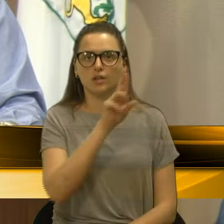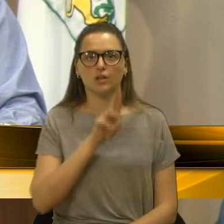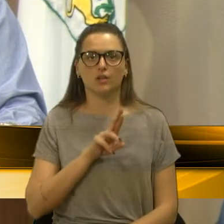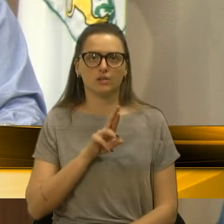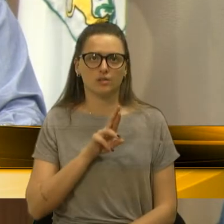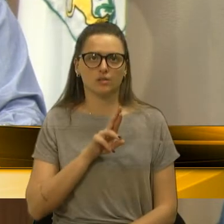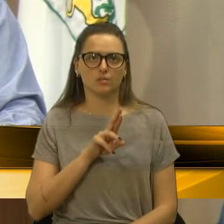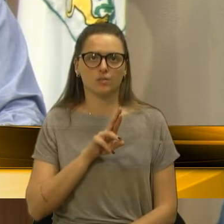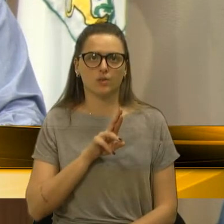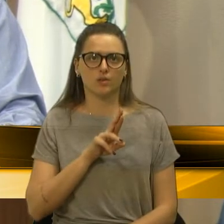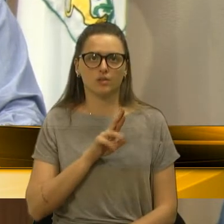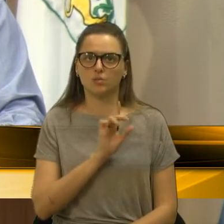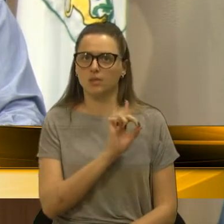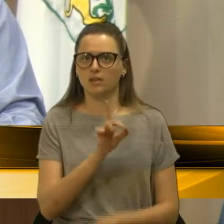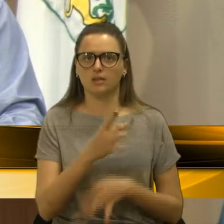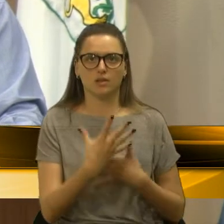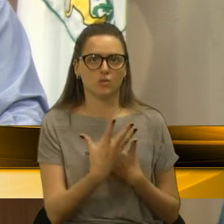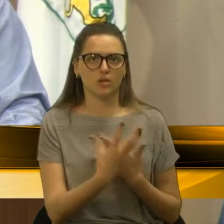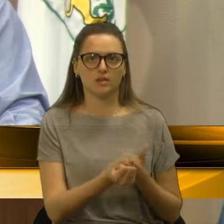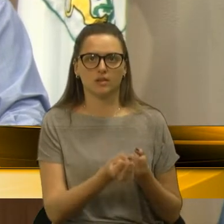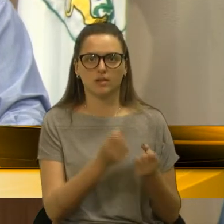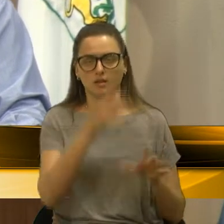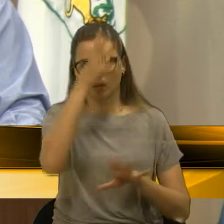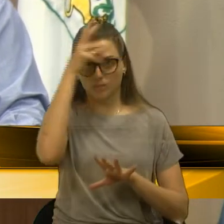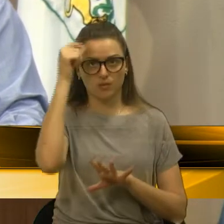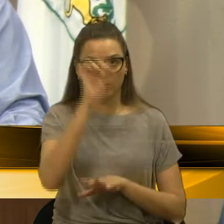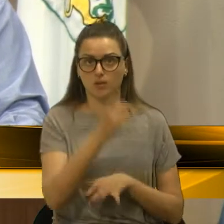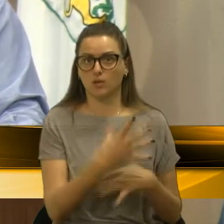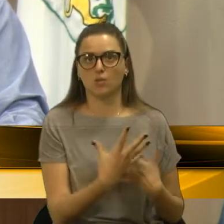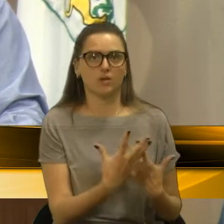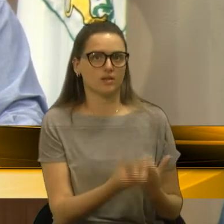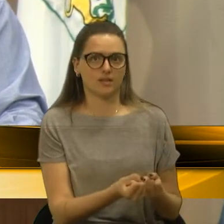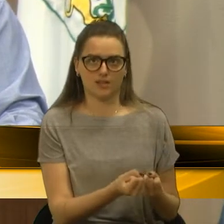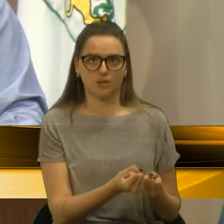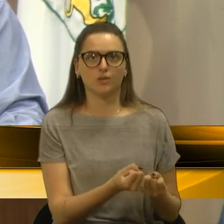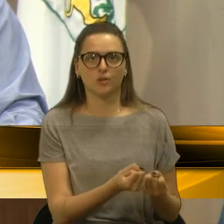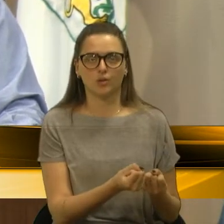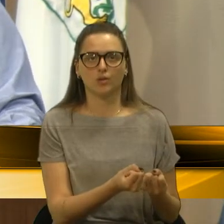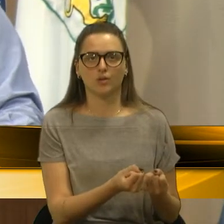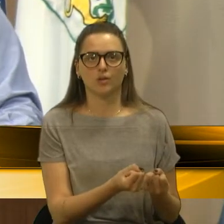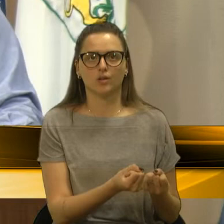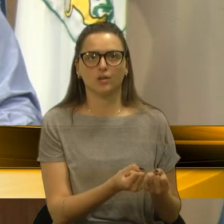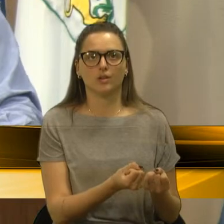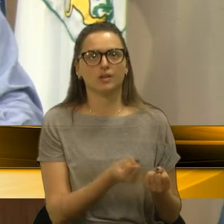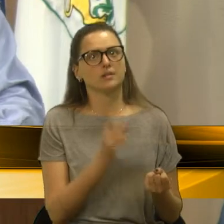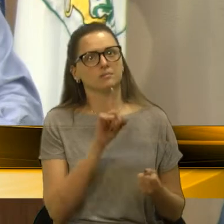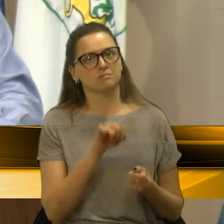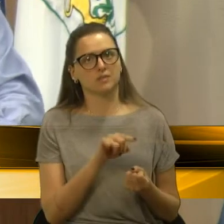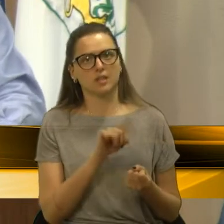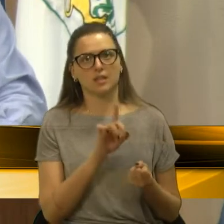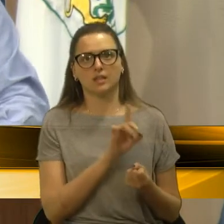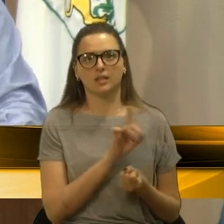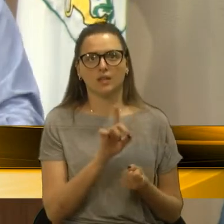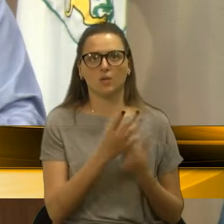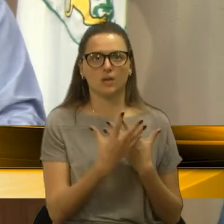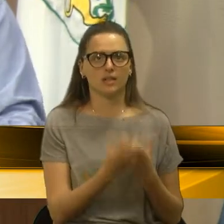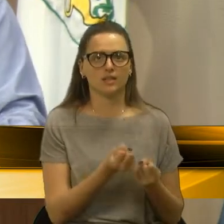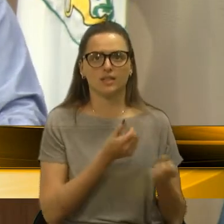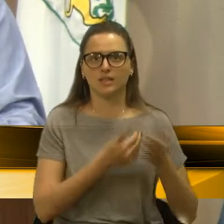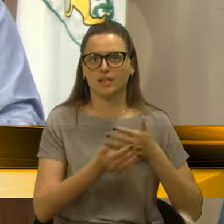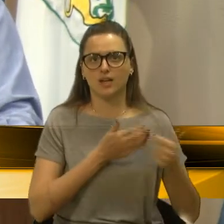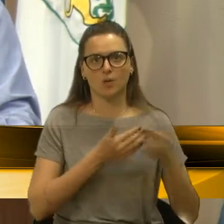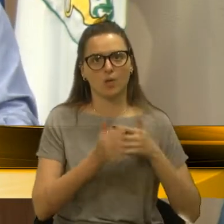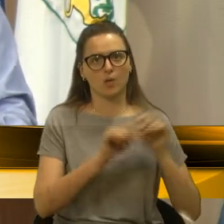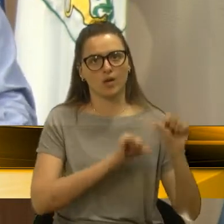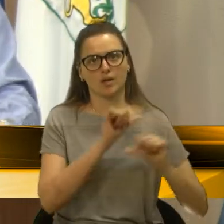oportunidade, uma negativa de parte da Prefeitura, do ponto de vista de que procederia a qualquer alteração na sua